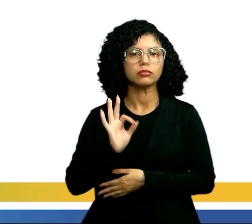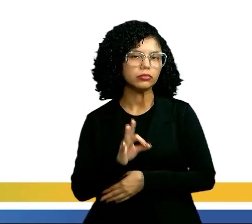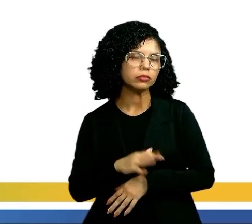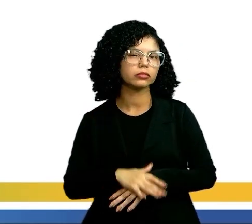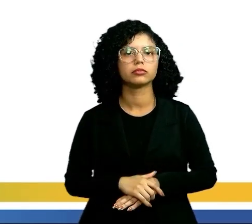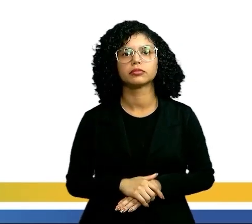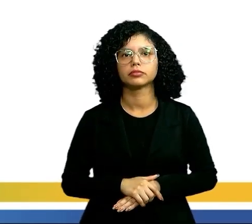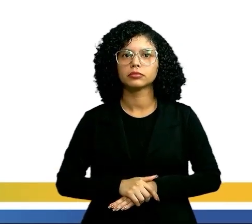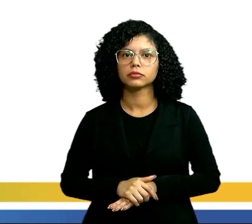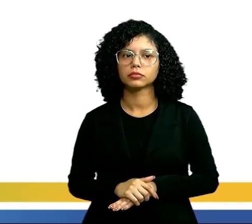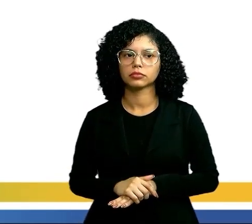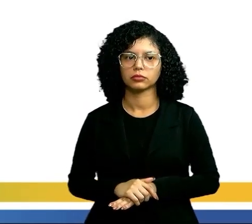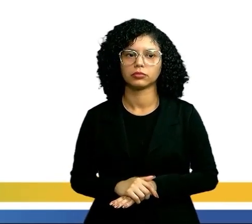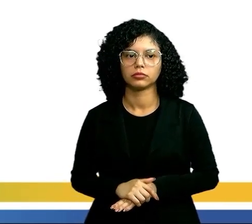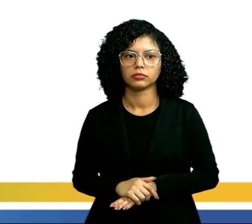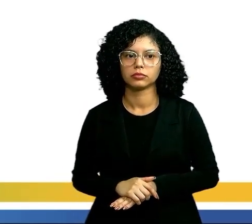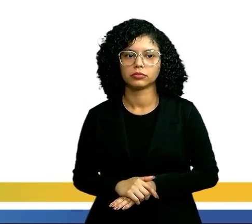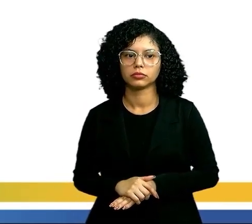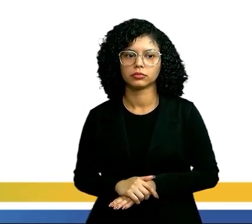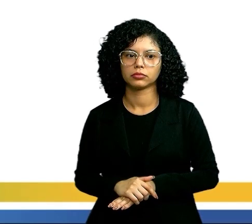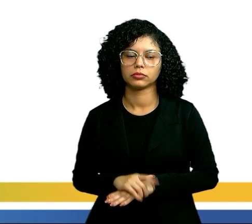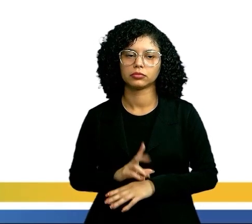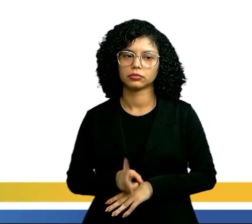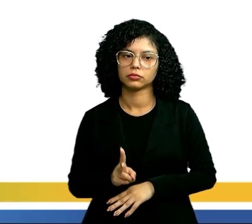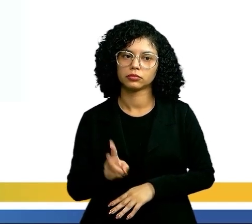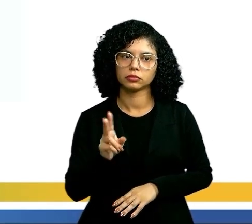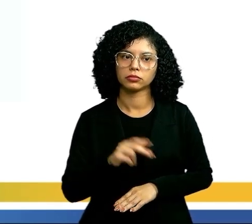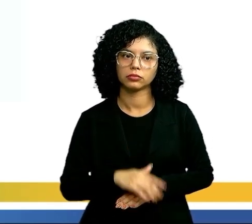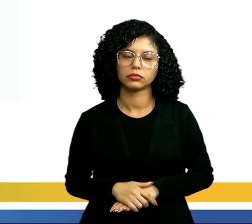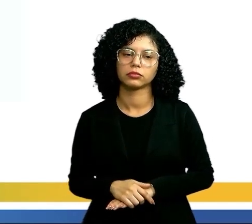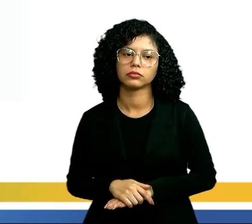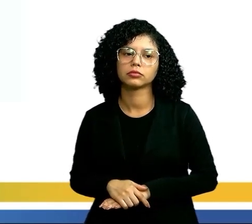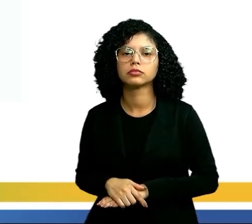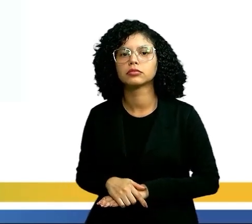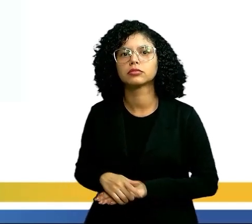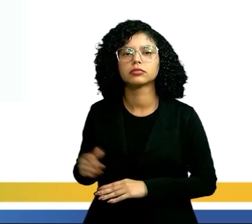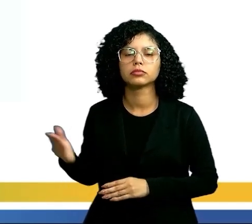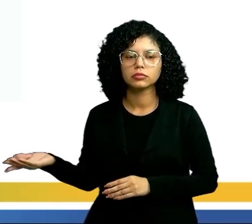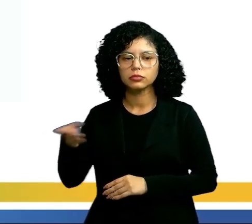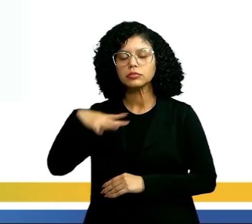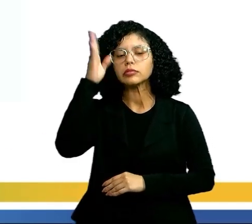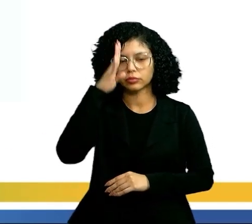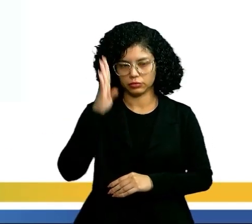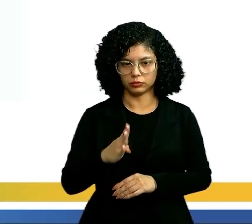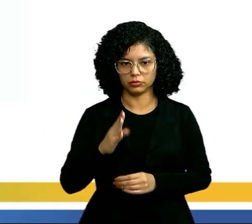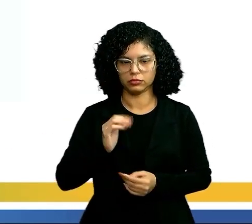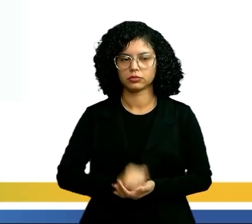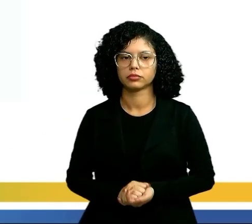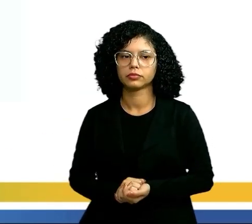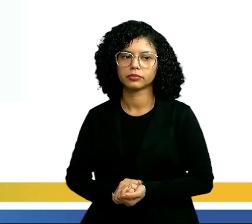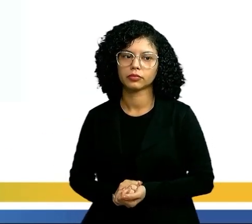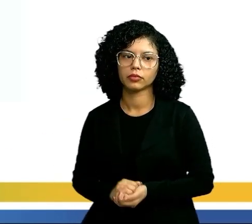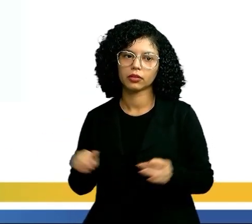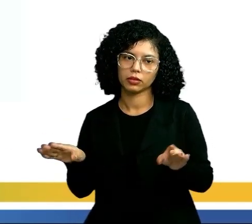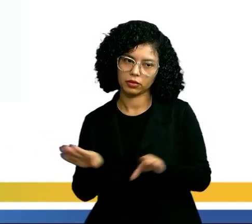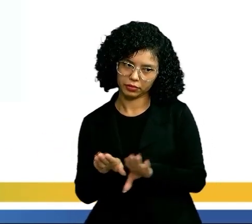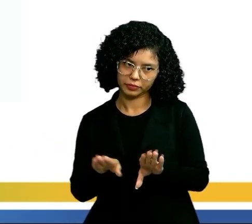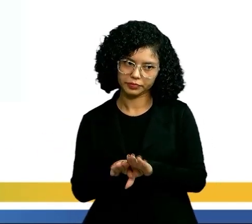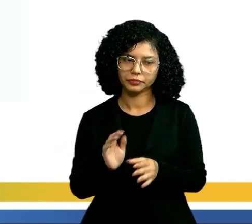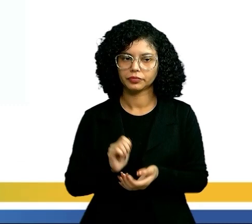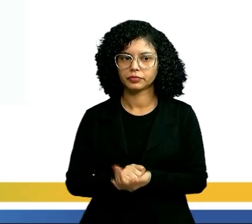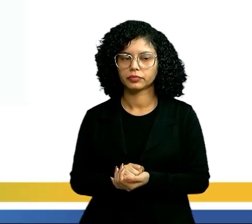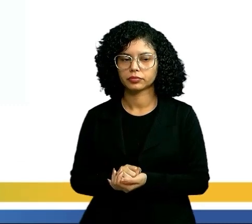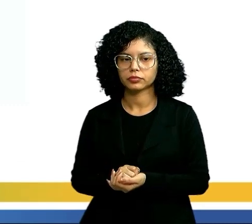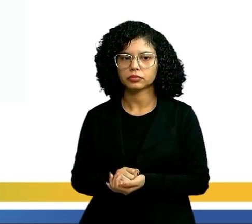certo? Passamos adiante para o nosso Brasil, que também